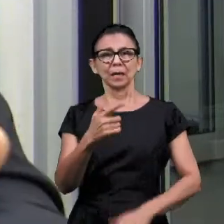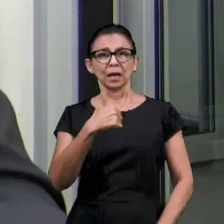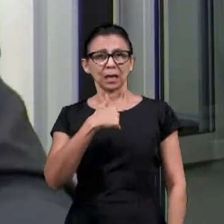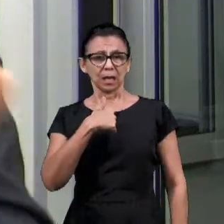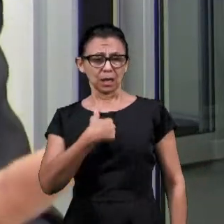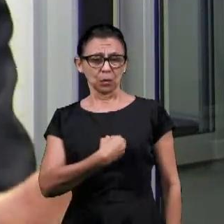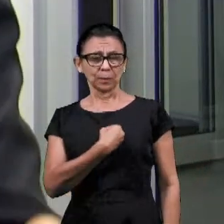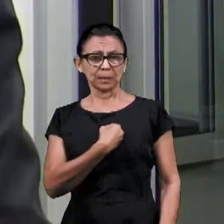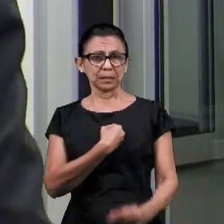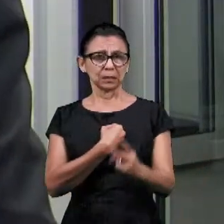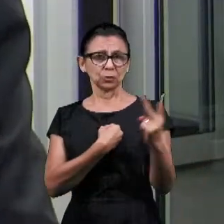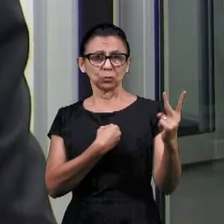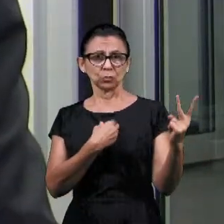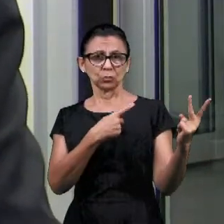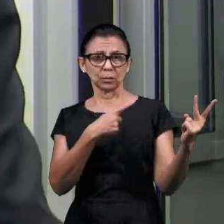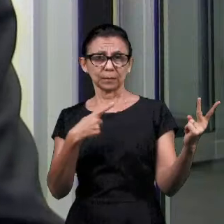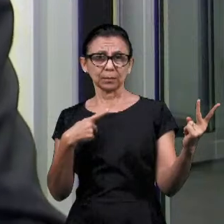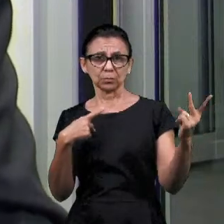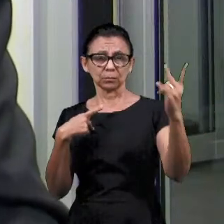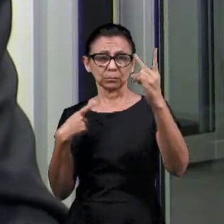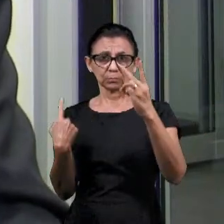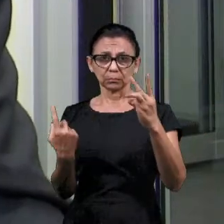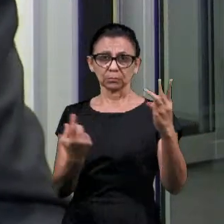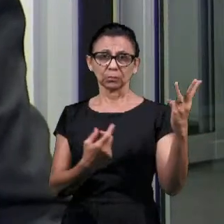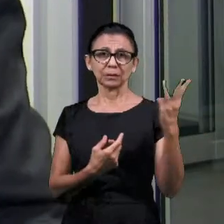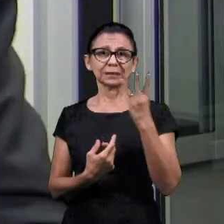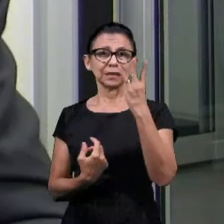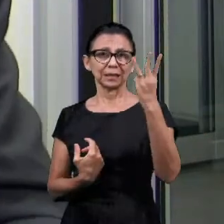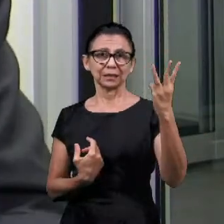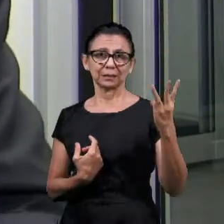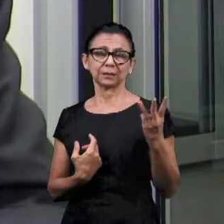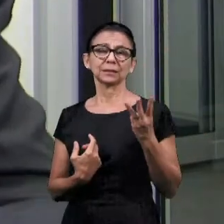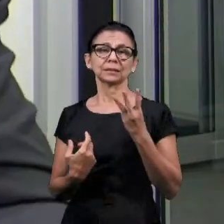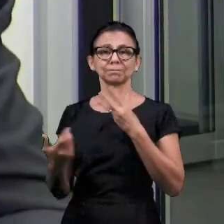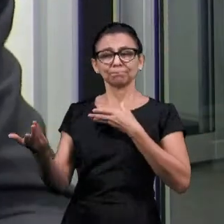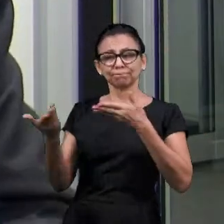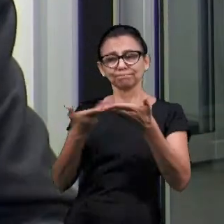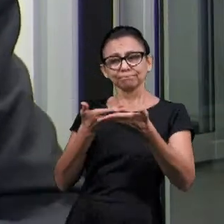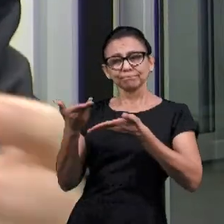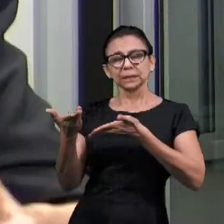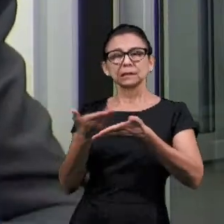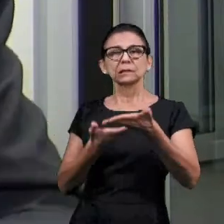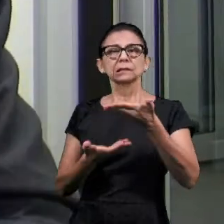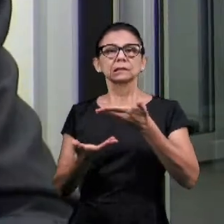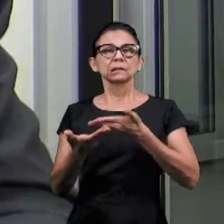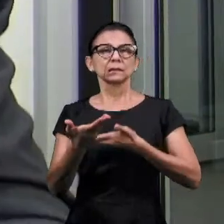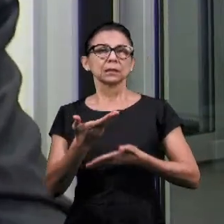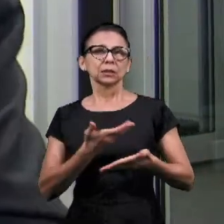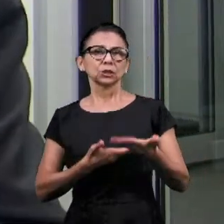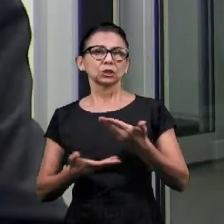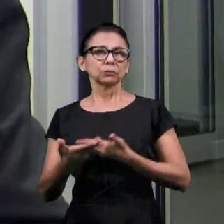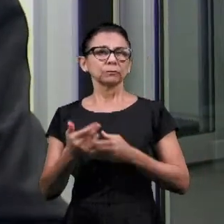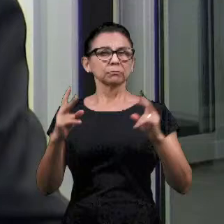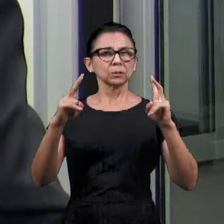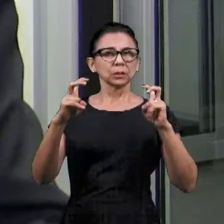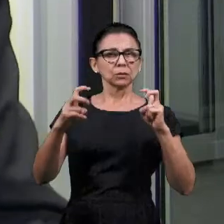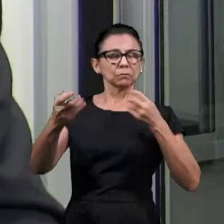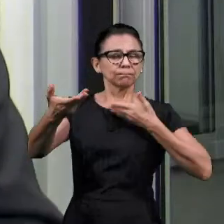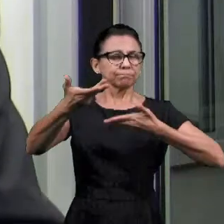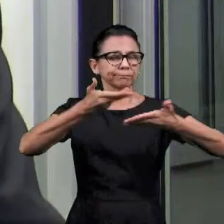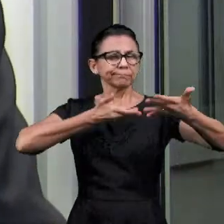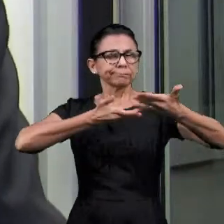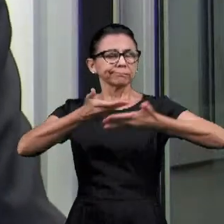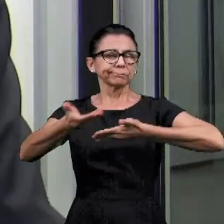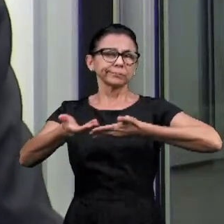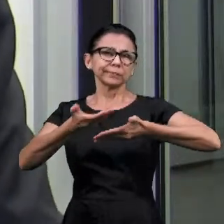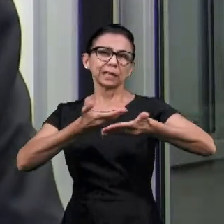os dois pastores também estão presentes. E a gente vai trabalhando os assuntos de uma maneira muito